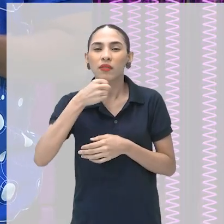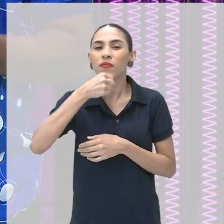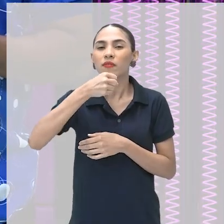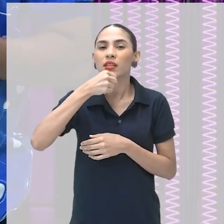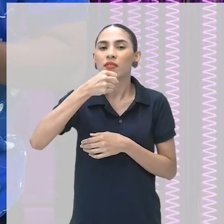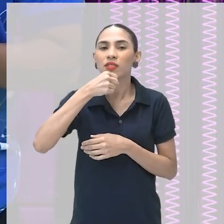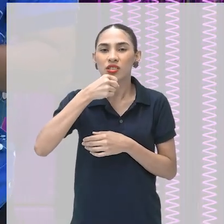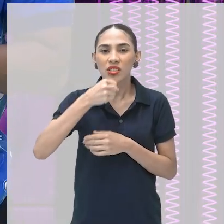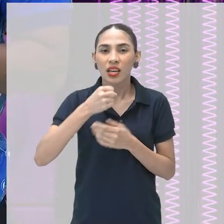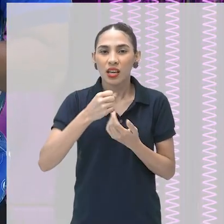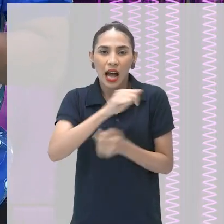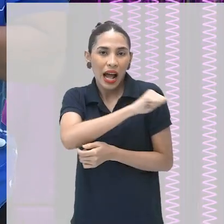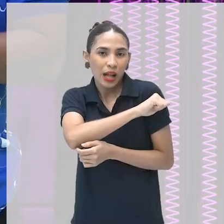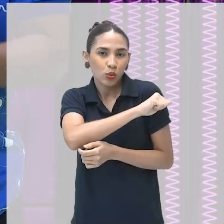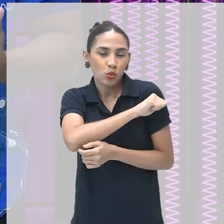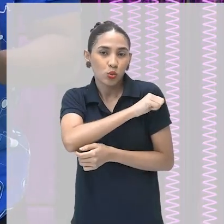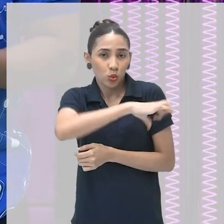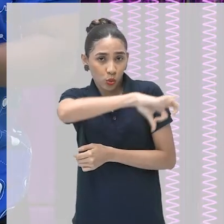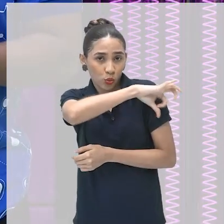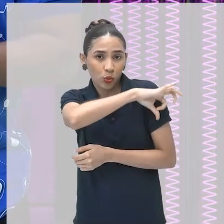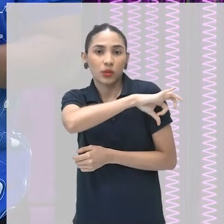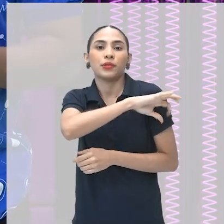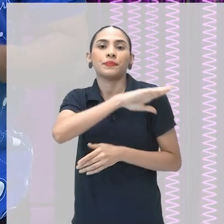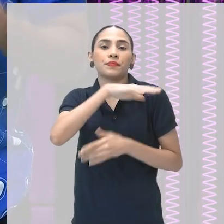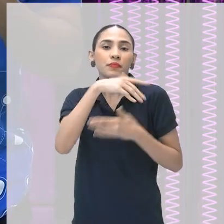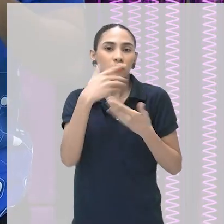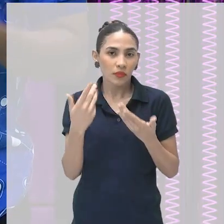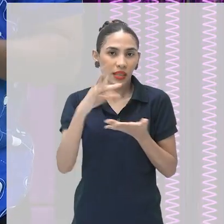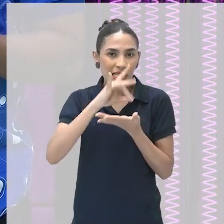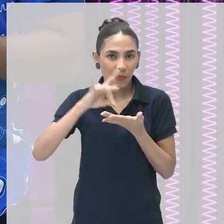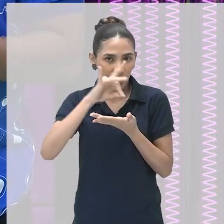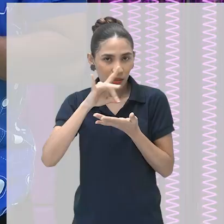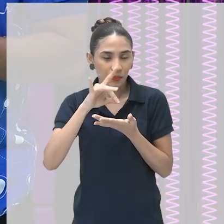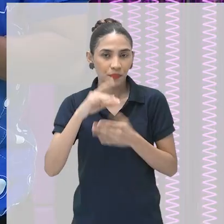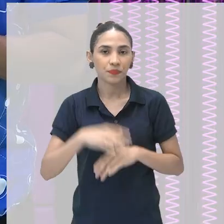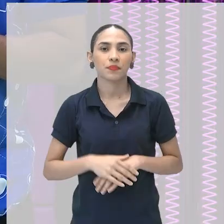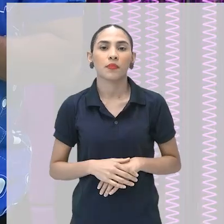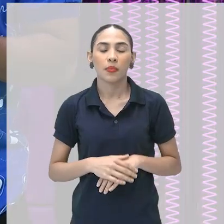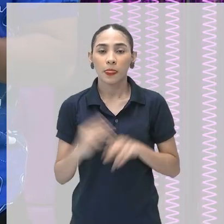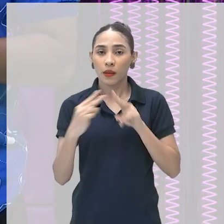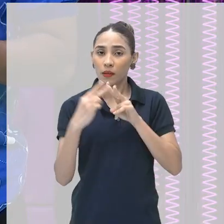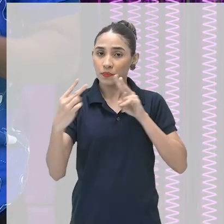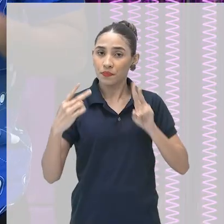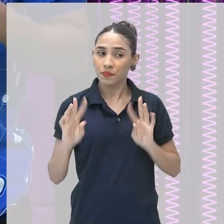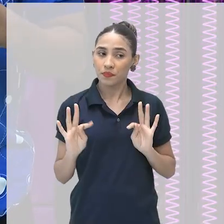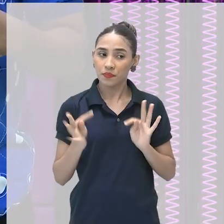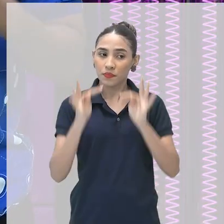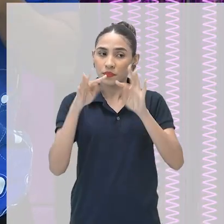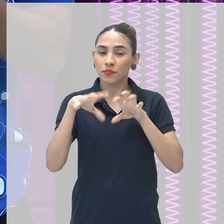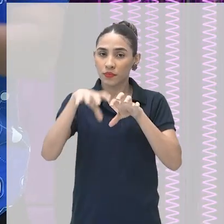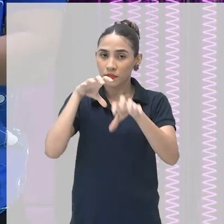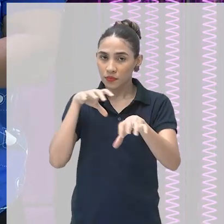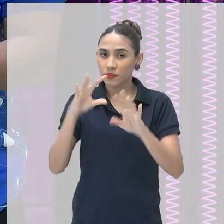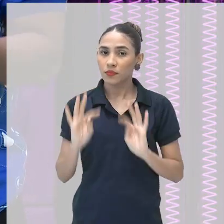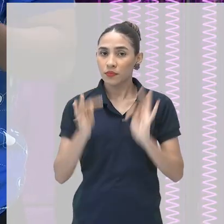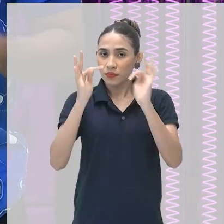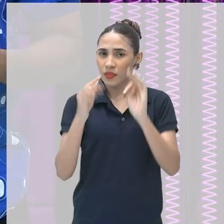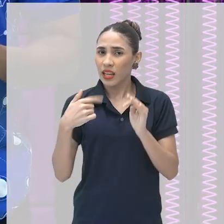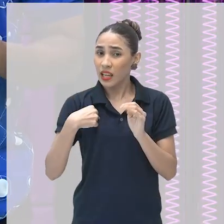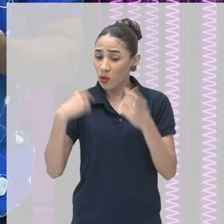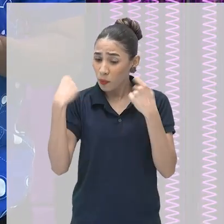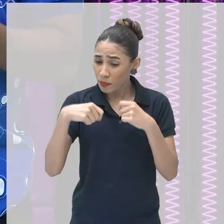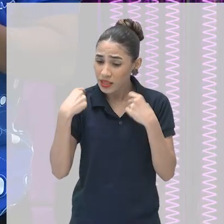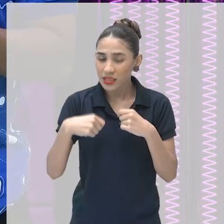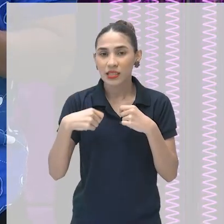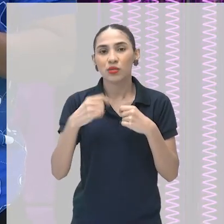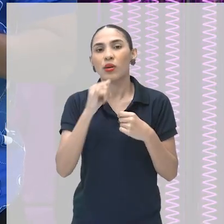todos os alunos do 9º ano do CMEAN, certo? Do nosso ensino mediado por tecnologia. Então, eu vou ter que citar